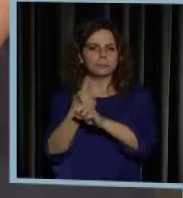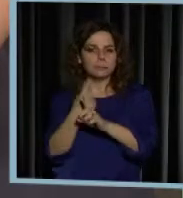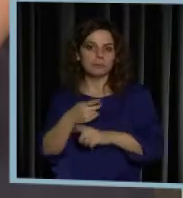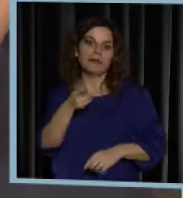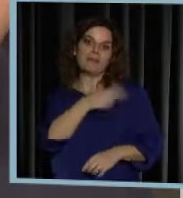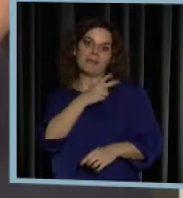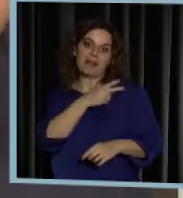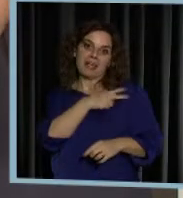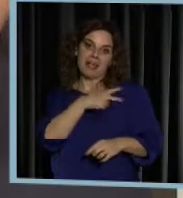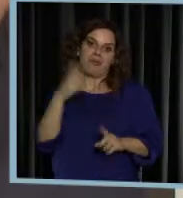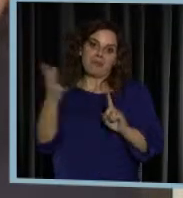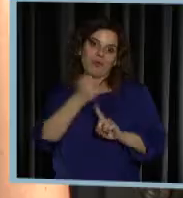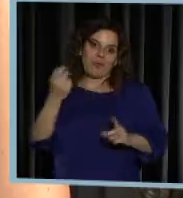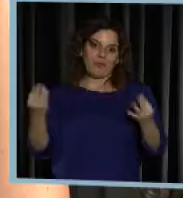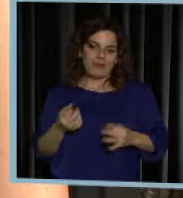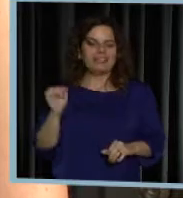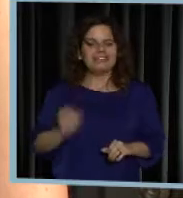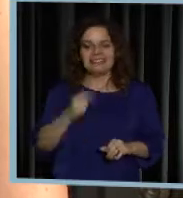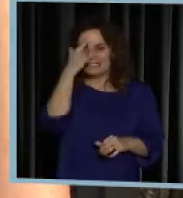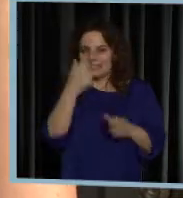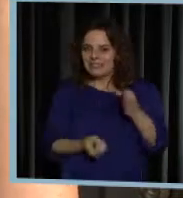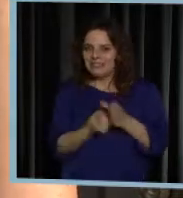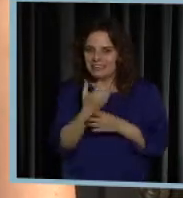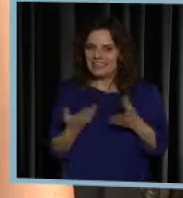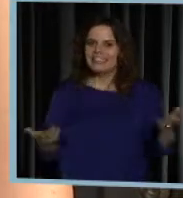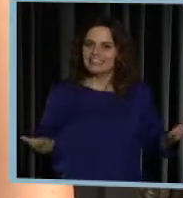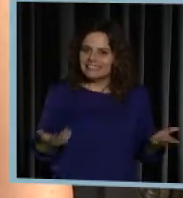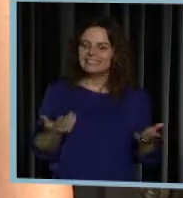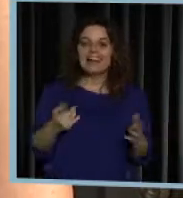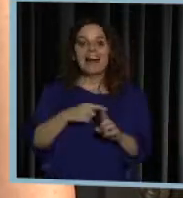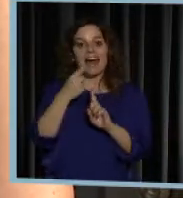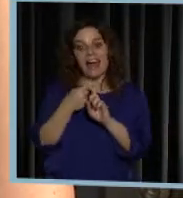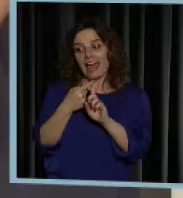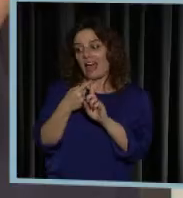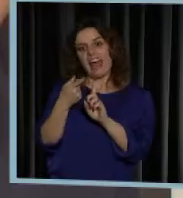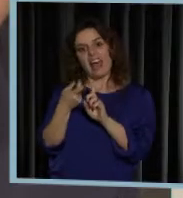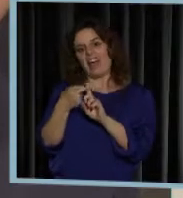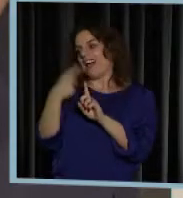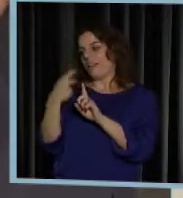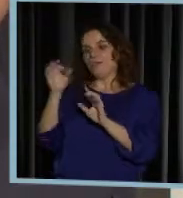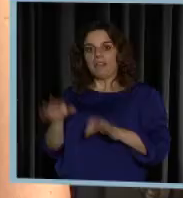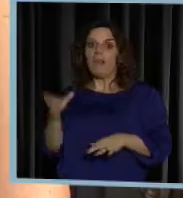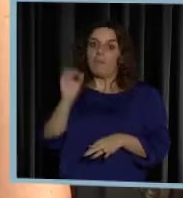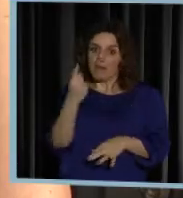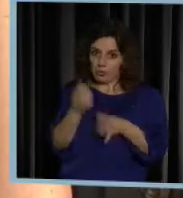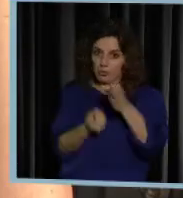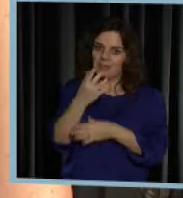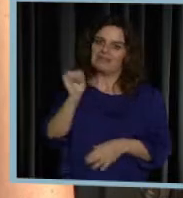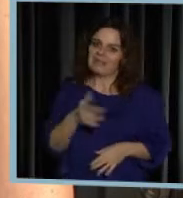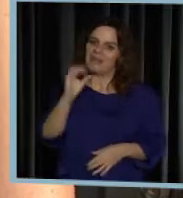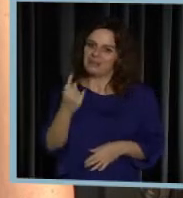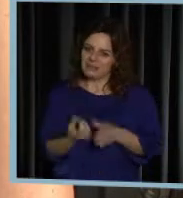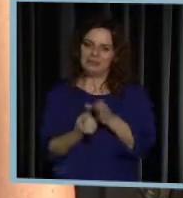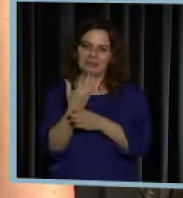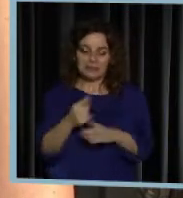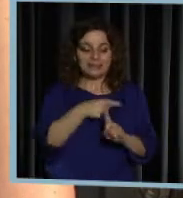valeu-lhe um prémio? Sim, foi a surpresa que tivemos no final do ano passado. Mais uma, não é? Mais uma. O ano passado foi